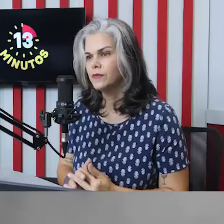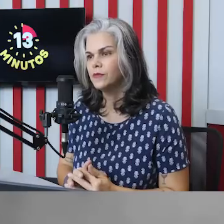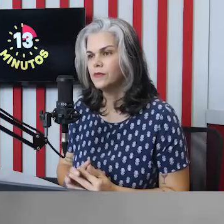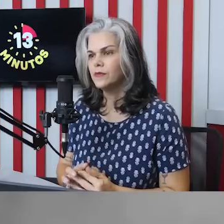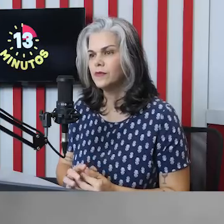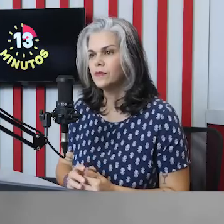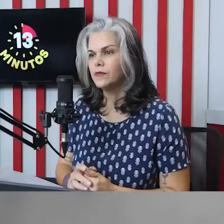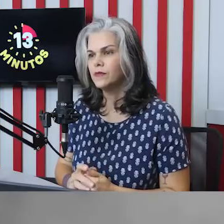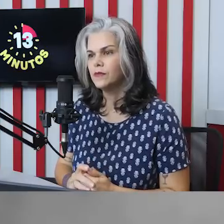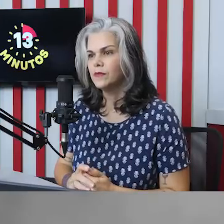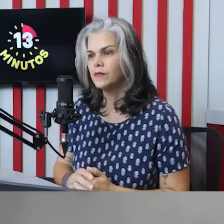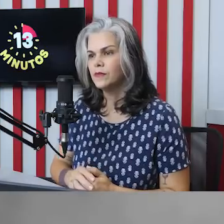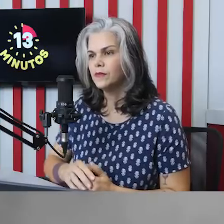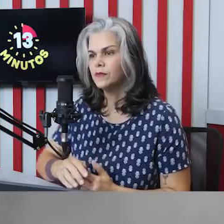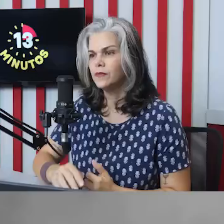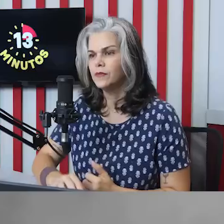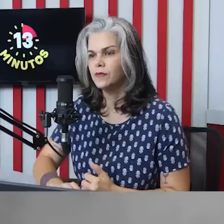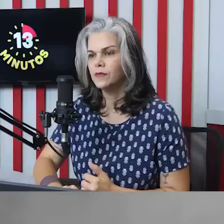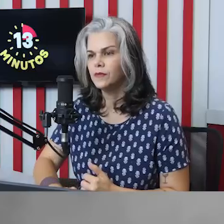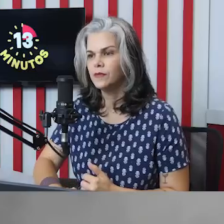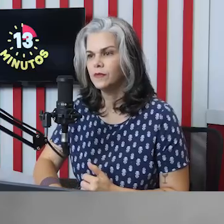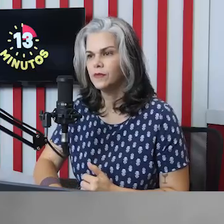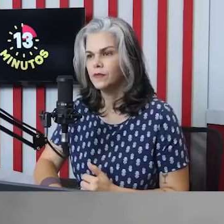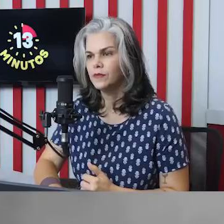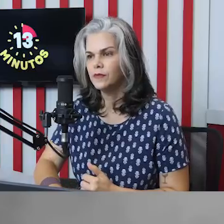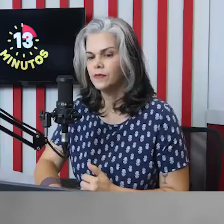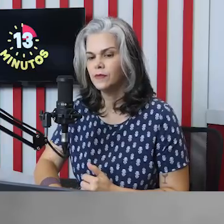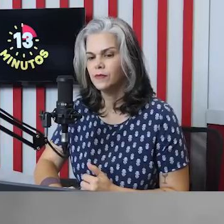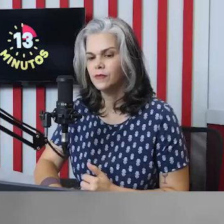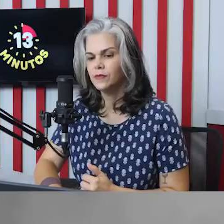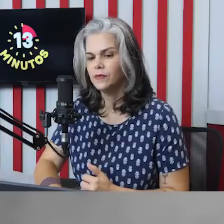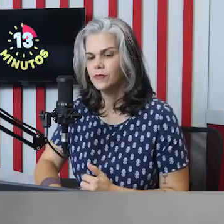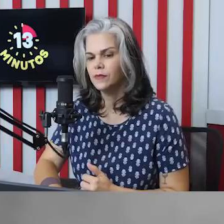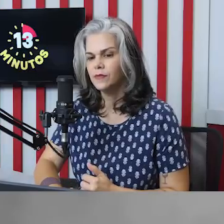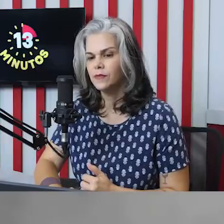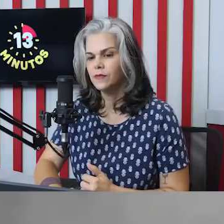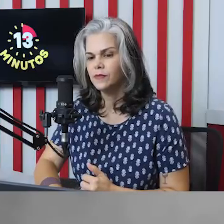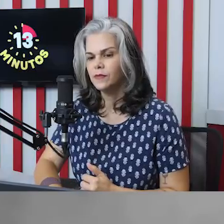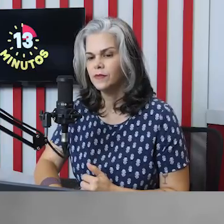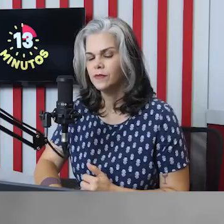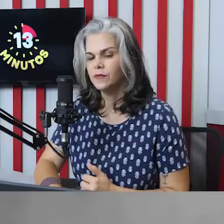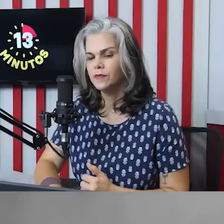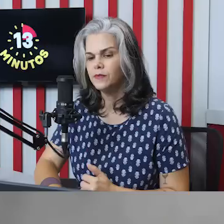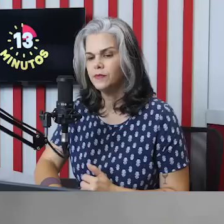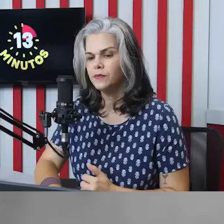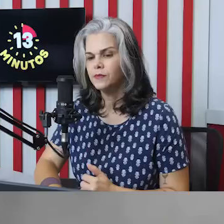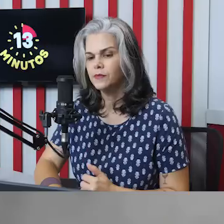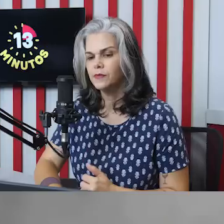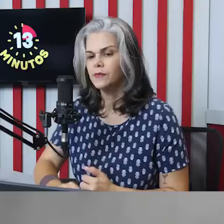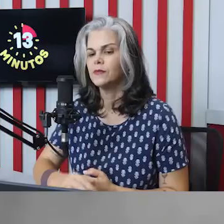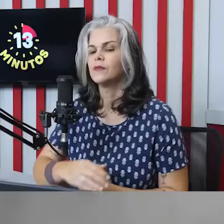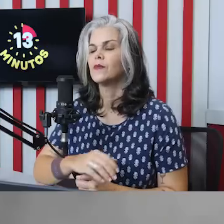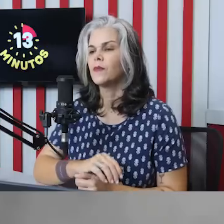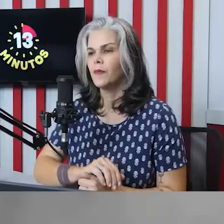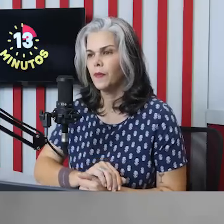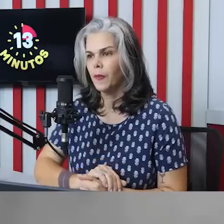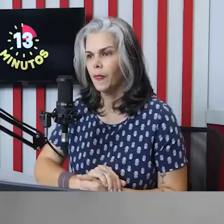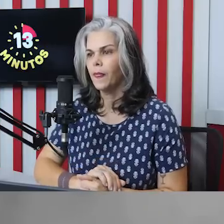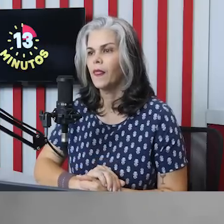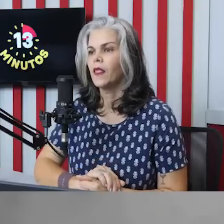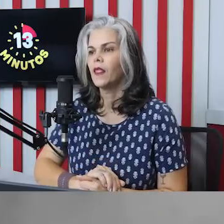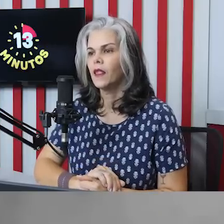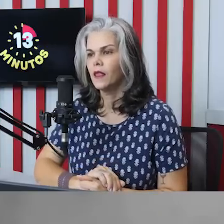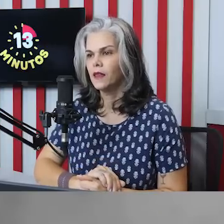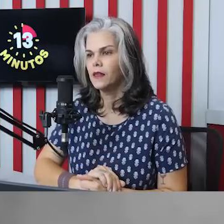É? Mercadante, no nosso entender, no meu entender, é uma pessoa certa no BNDES. Aliás, o banco foi criado para isso, foi criado para